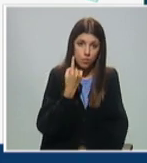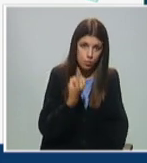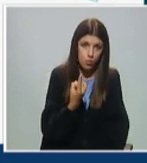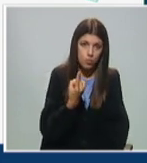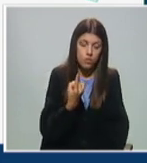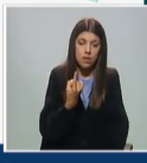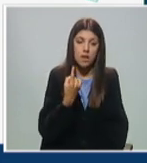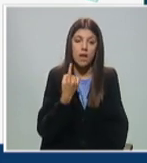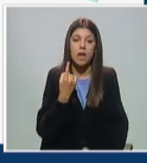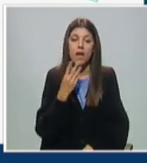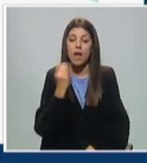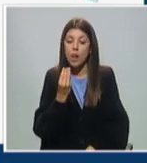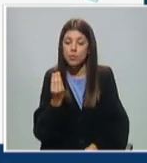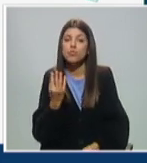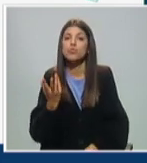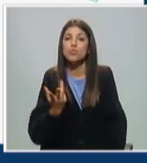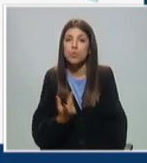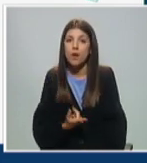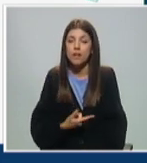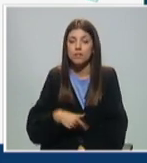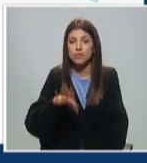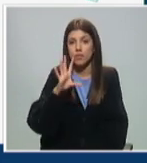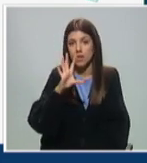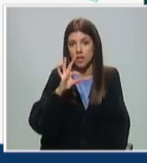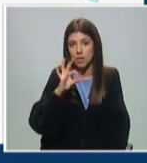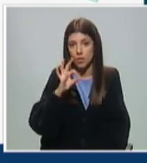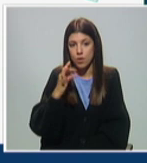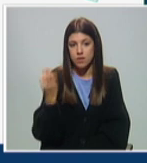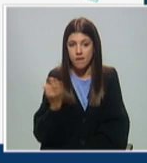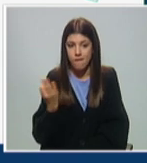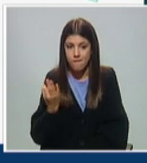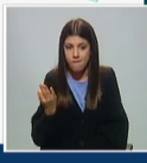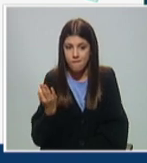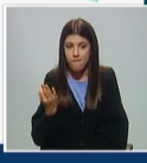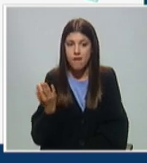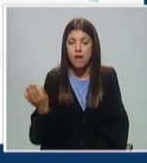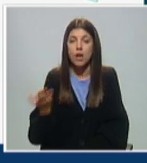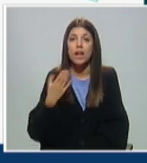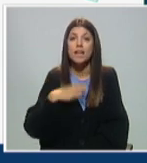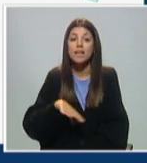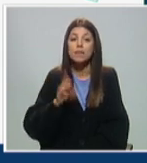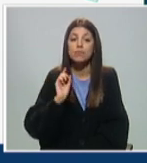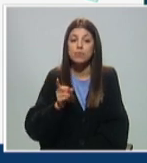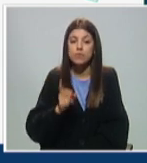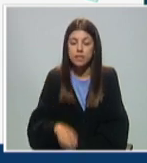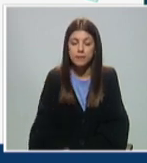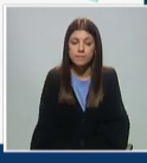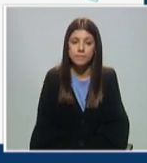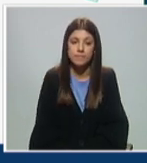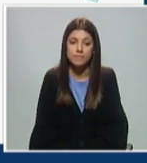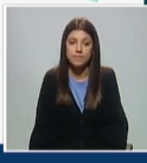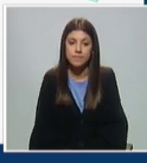alunos. Agora queremos ir ainda mais longe. Queremos saber quantas